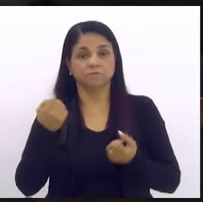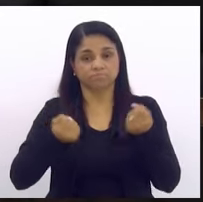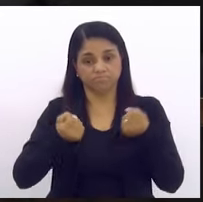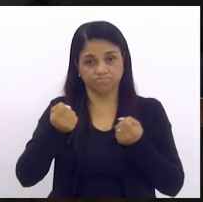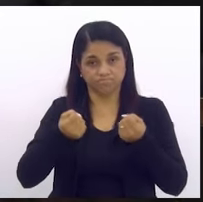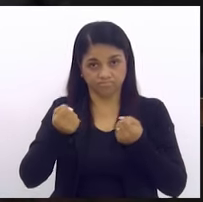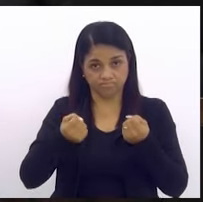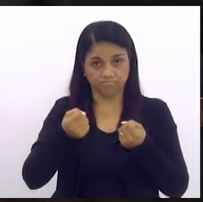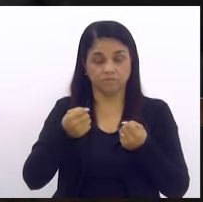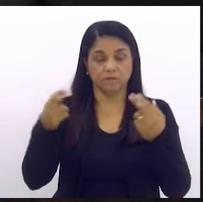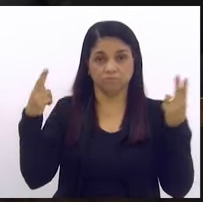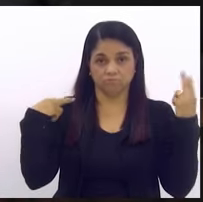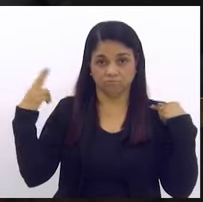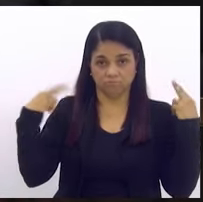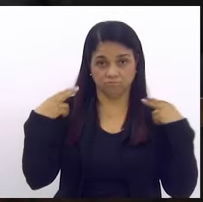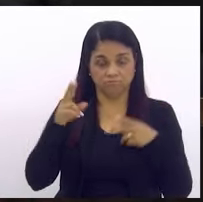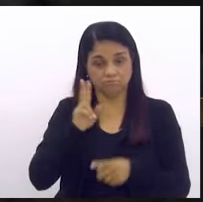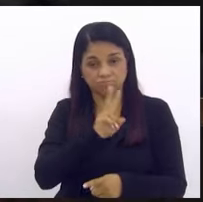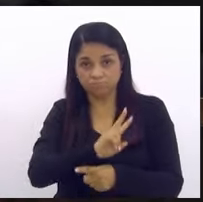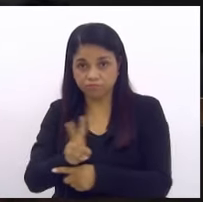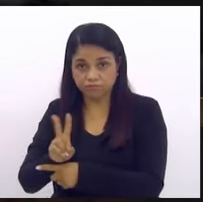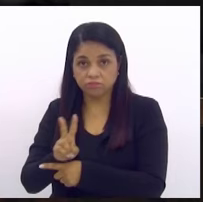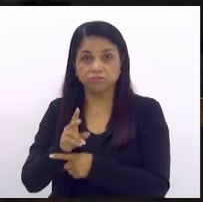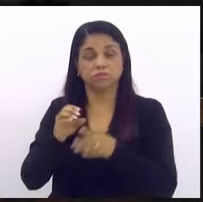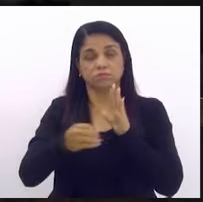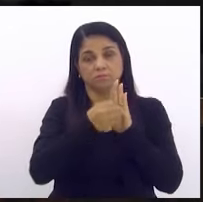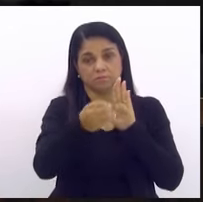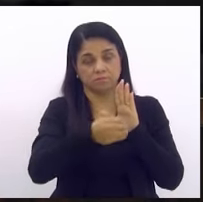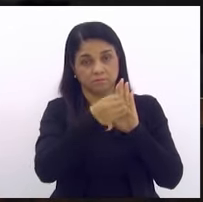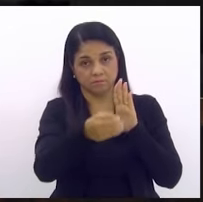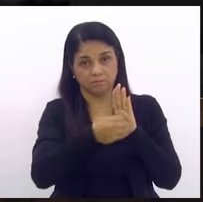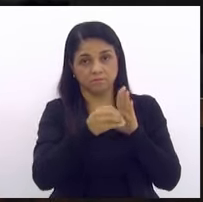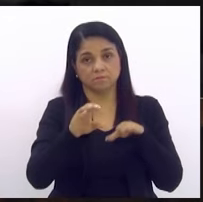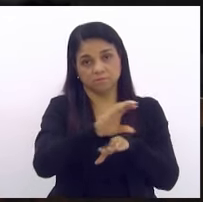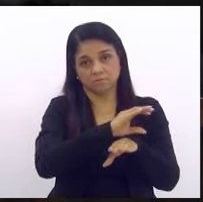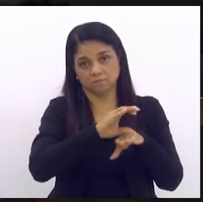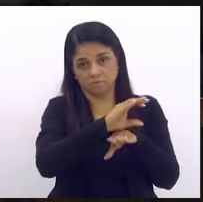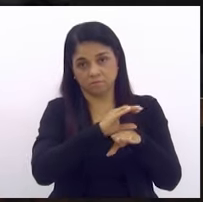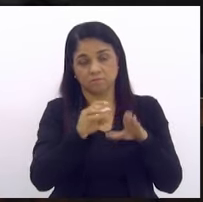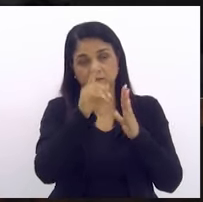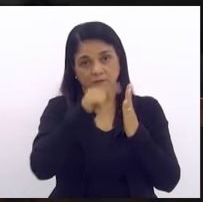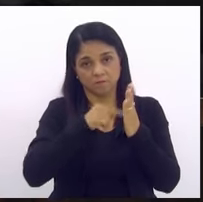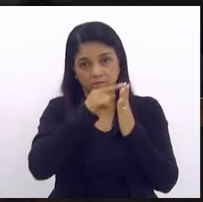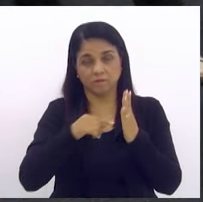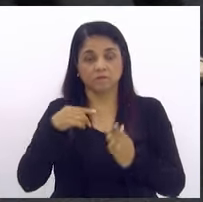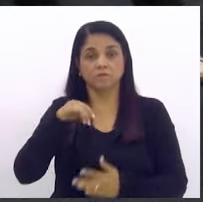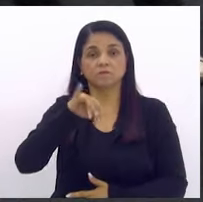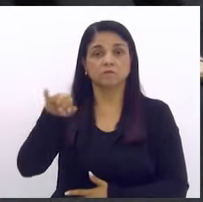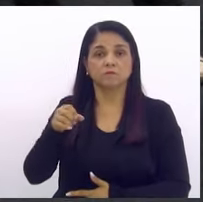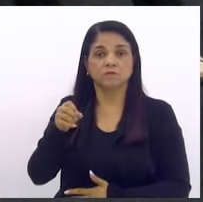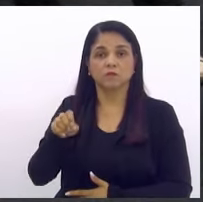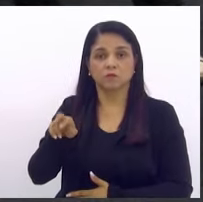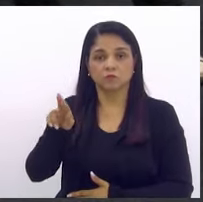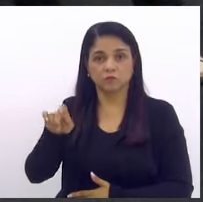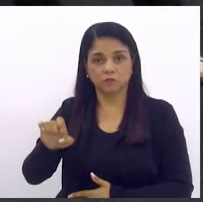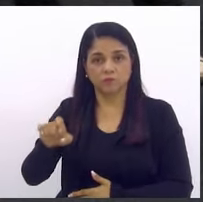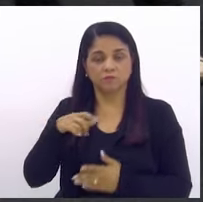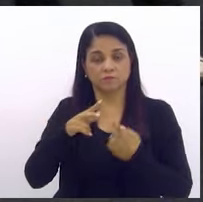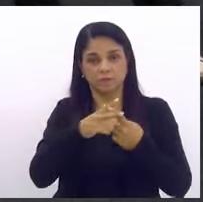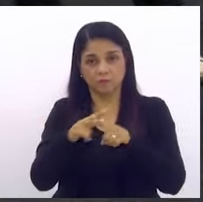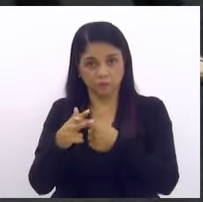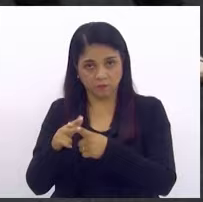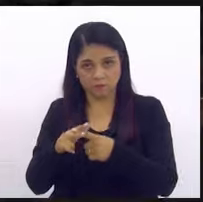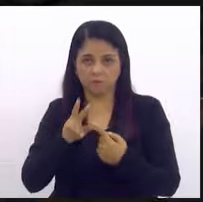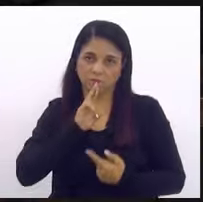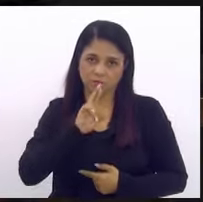na forma que menciona, pendendo de parecer da Comissão de Emendas Constitucionais e Vetos, deputado Jorge Felipe Neto. Parecer é pela manutenção,